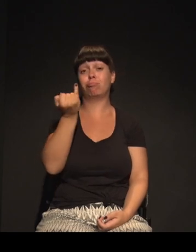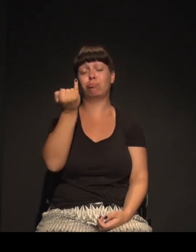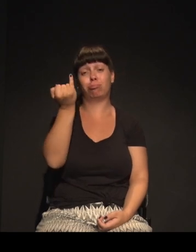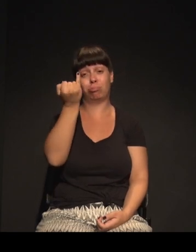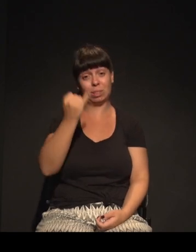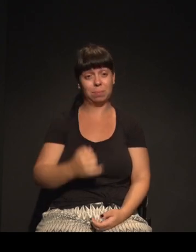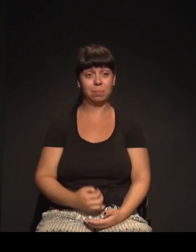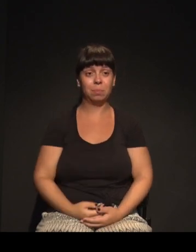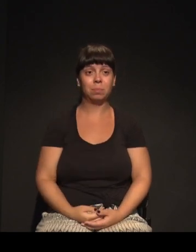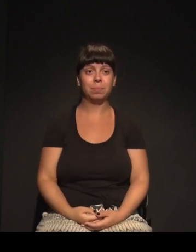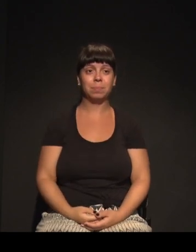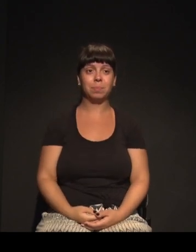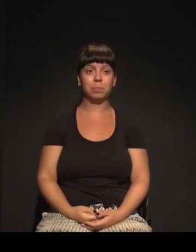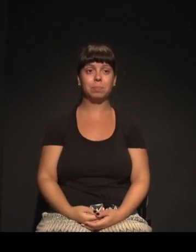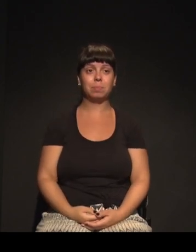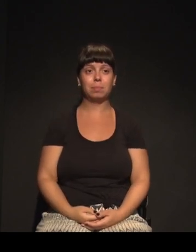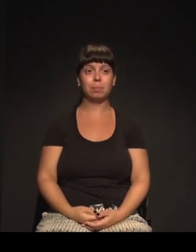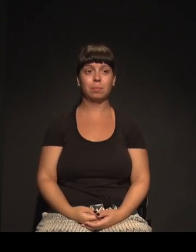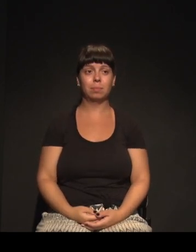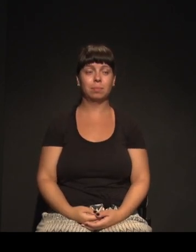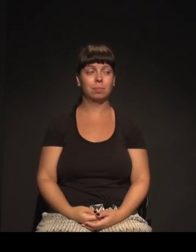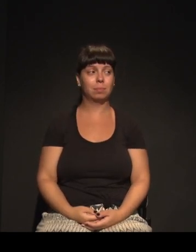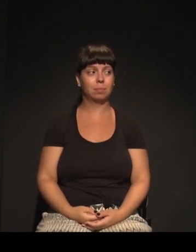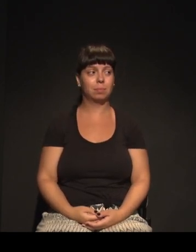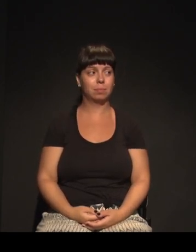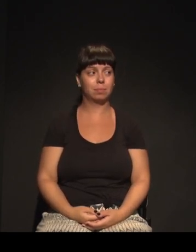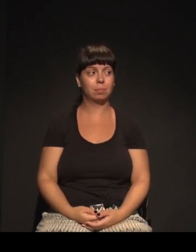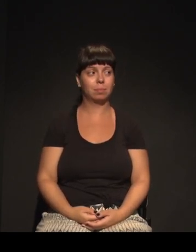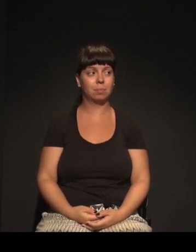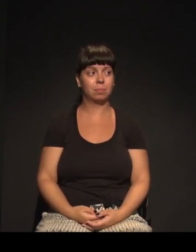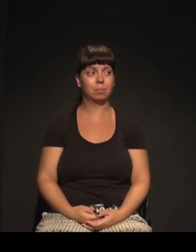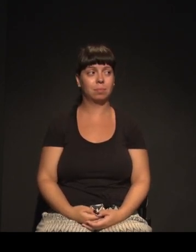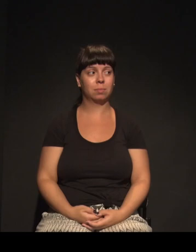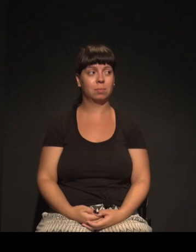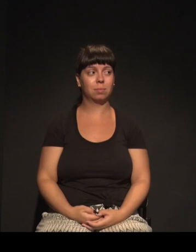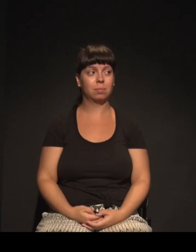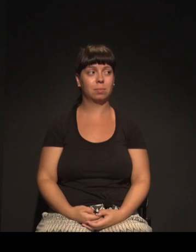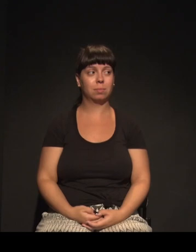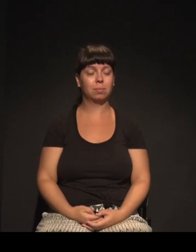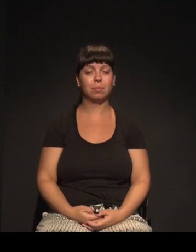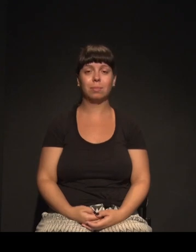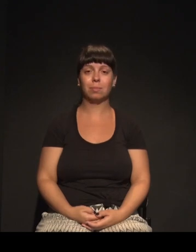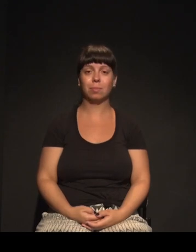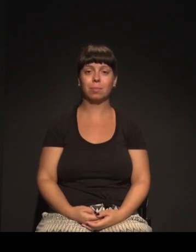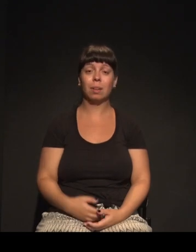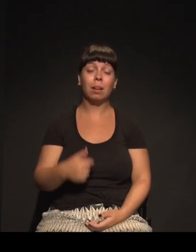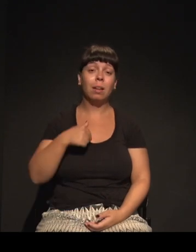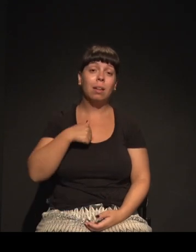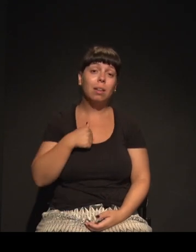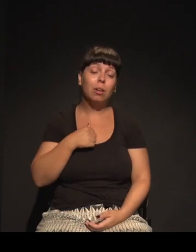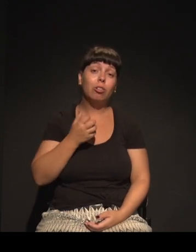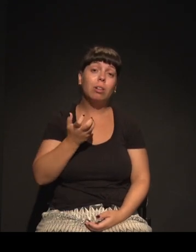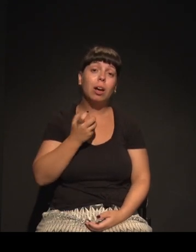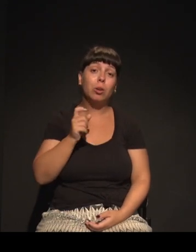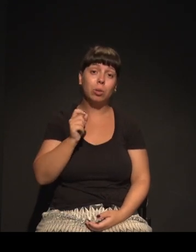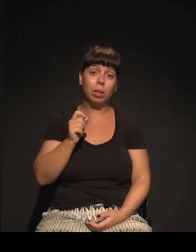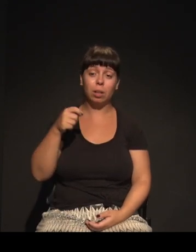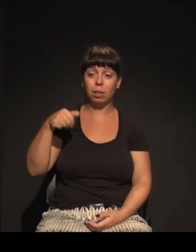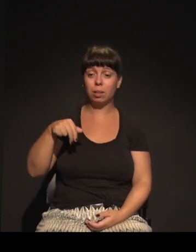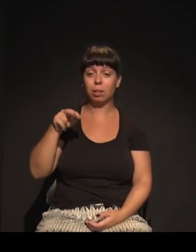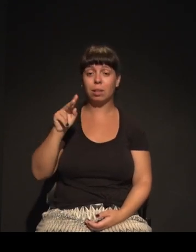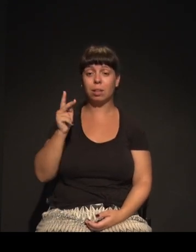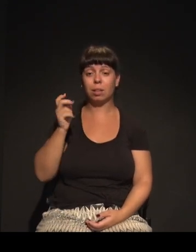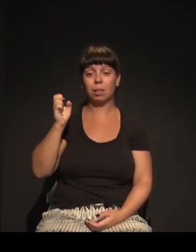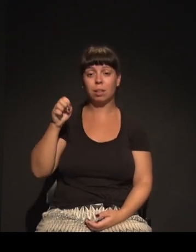fazendo assim a minha o que eu quero eu quero sim em ter sabedoria doe a 0